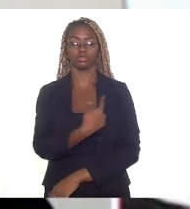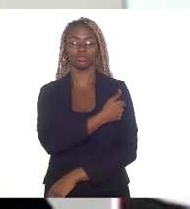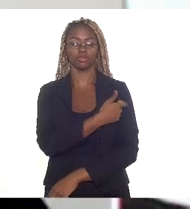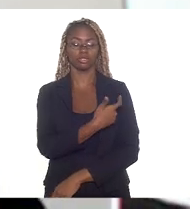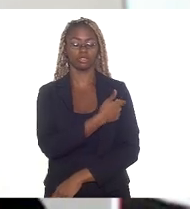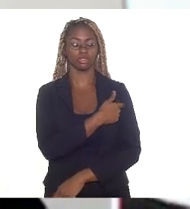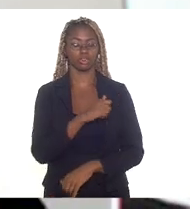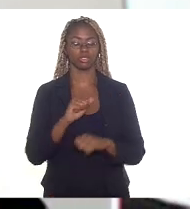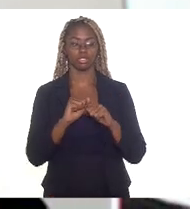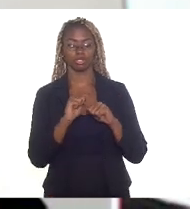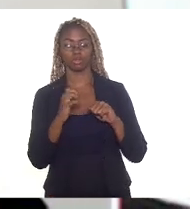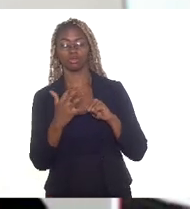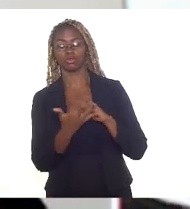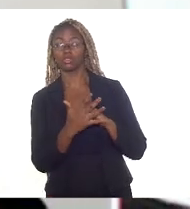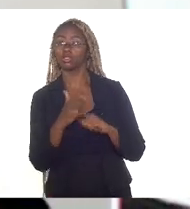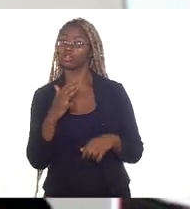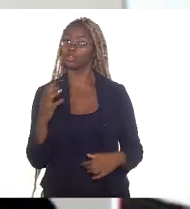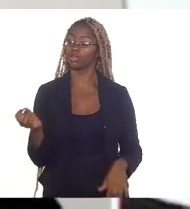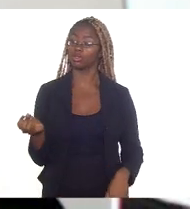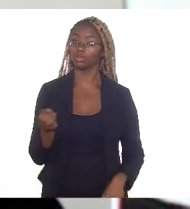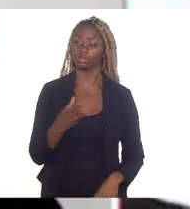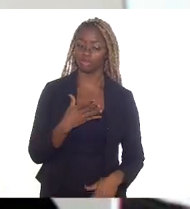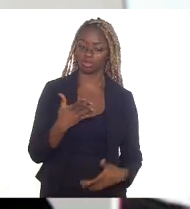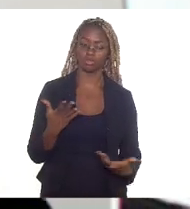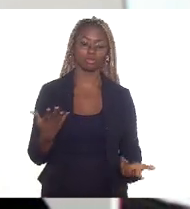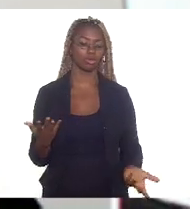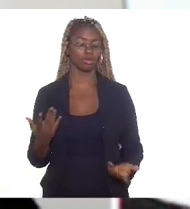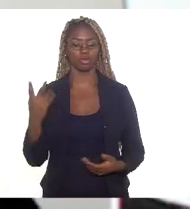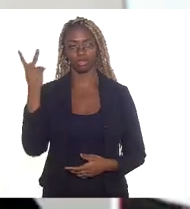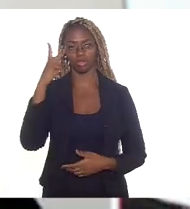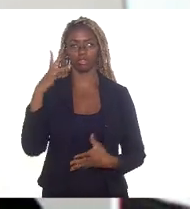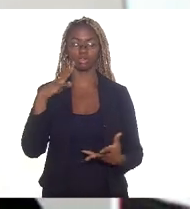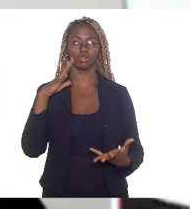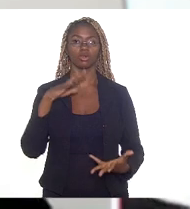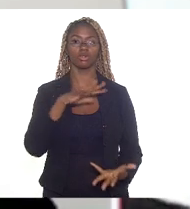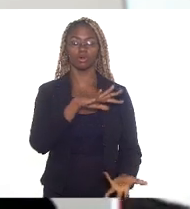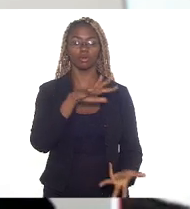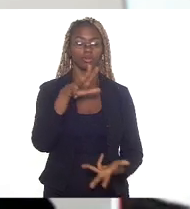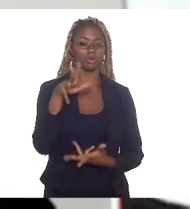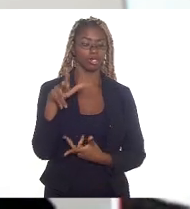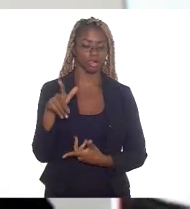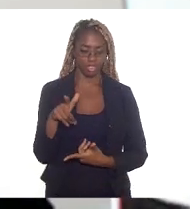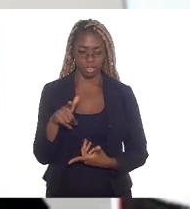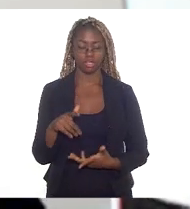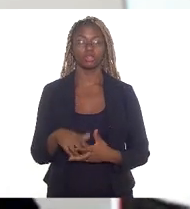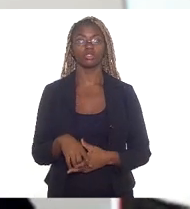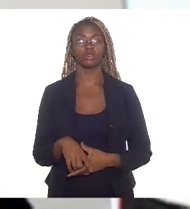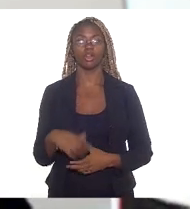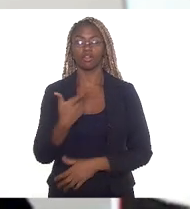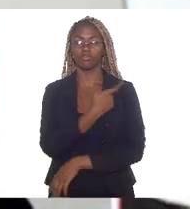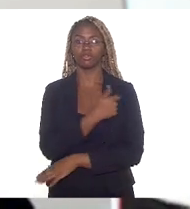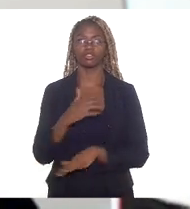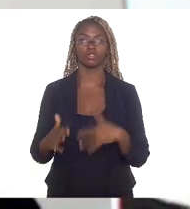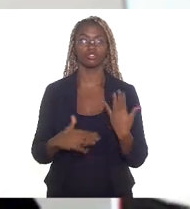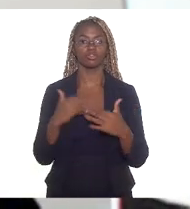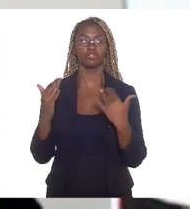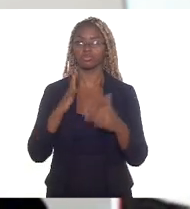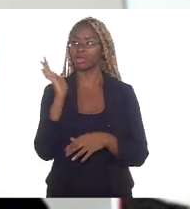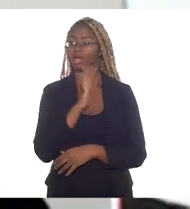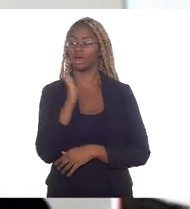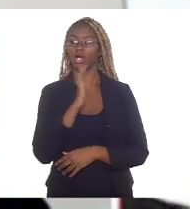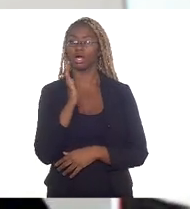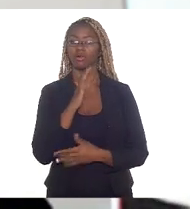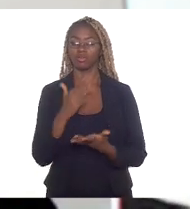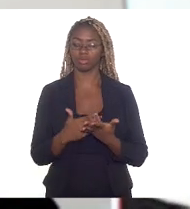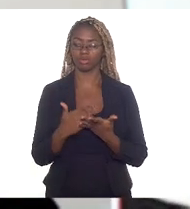inédito na história do nosso país e na história da humanidade, que é uma vacina desenvolvida em tempo recorde e começando a sua aplicação